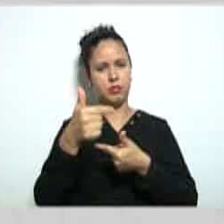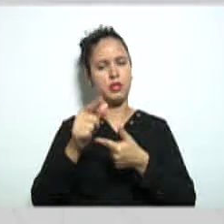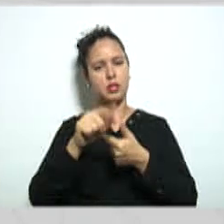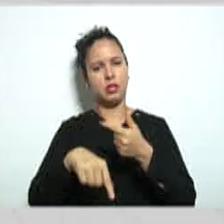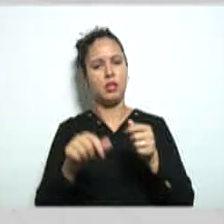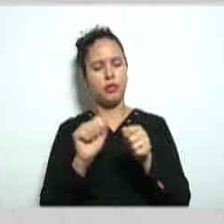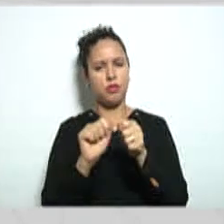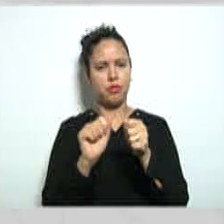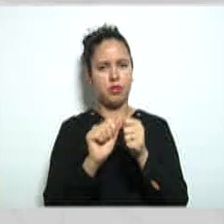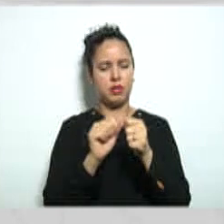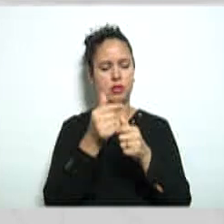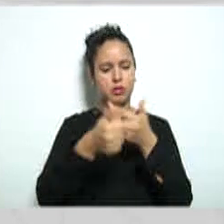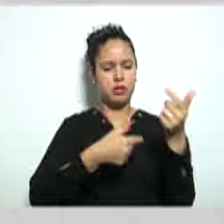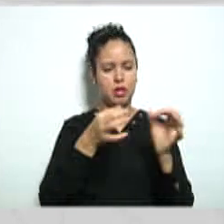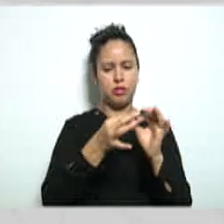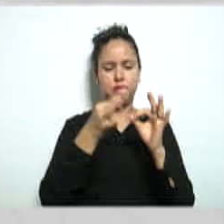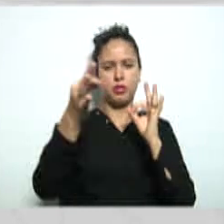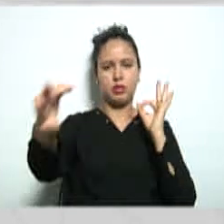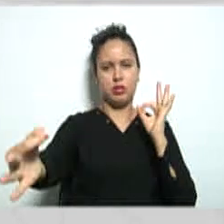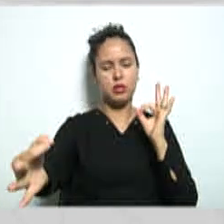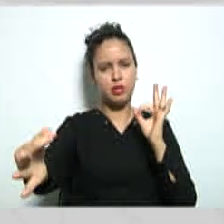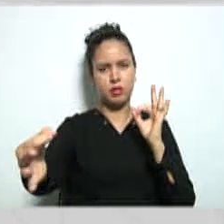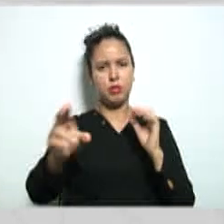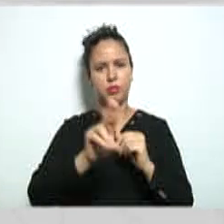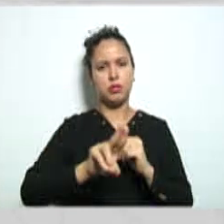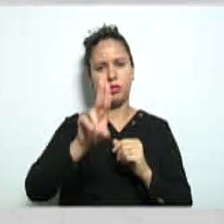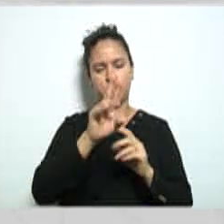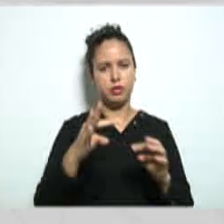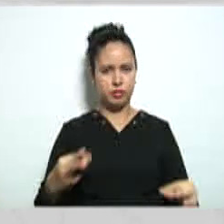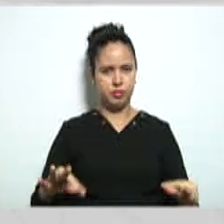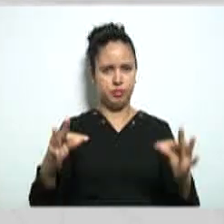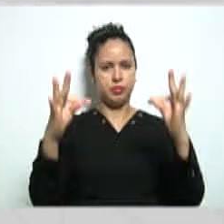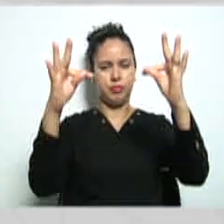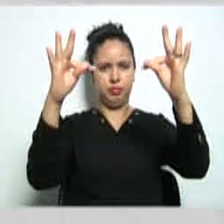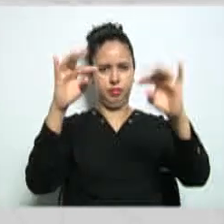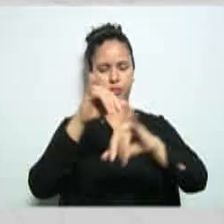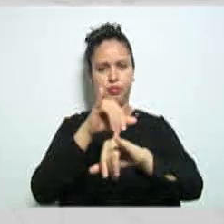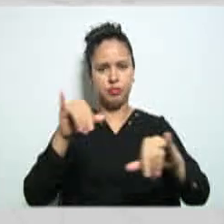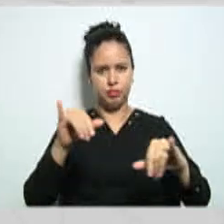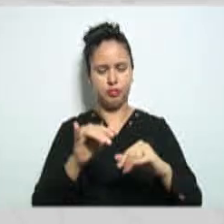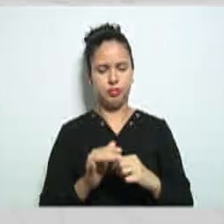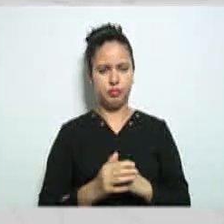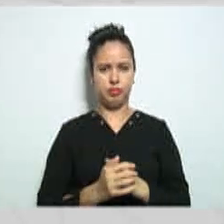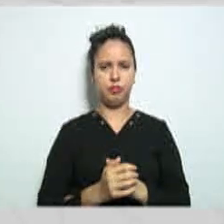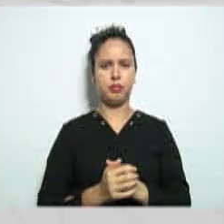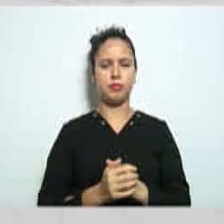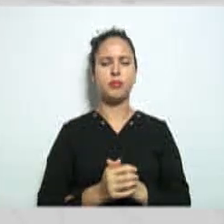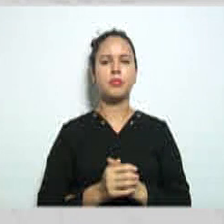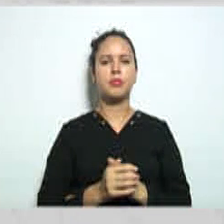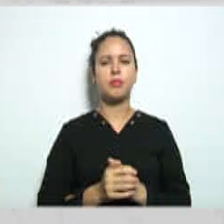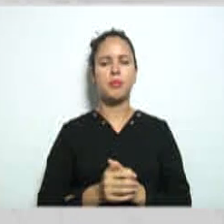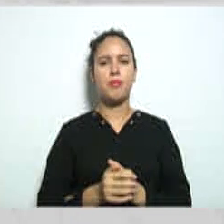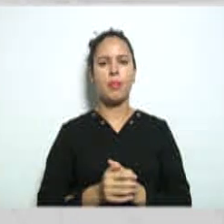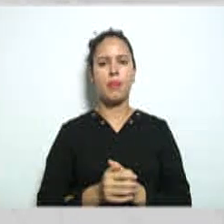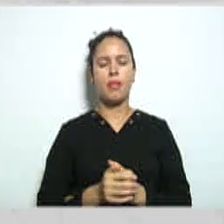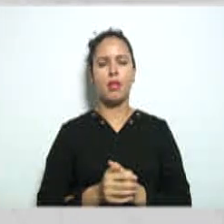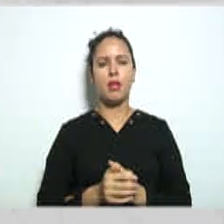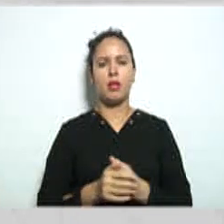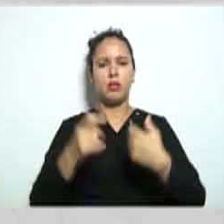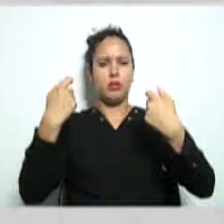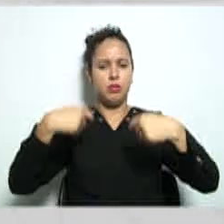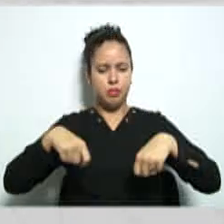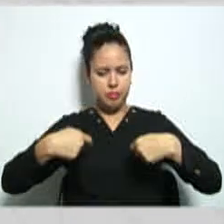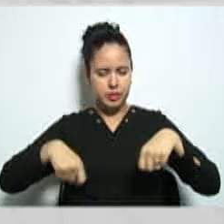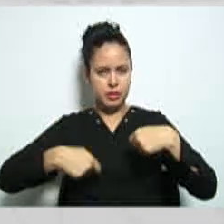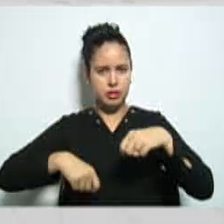Nesse caso, pelo fato do trabalhador utilizar a tecnologia da informação. Não há a necessidade de estar